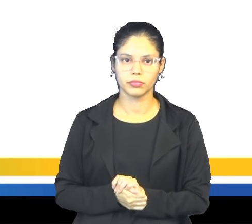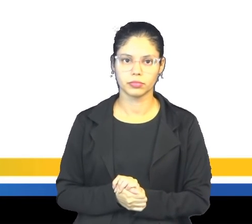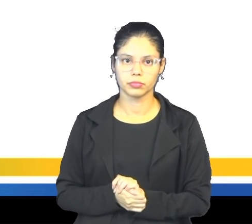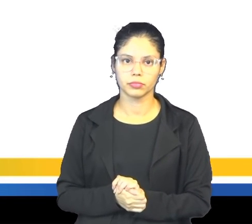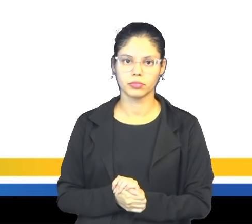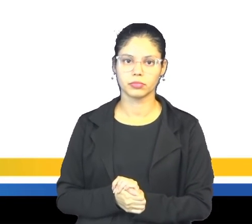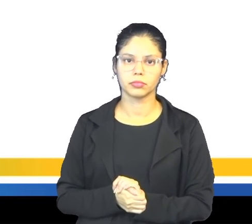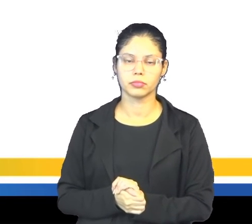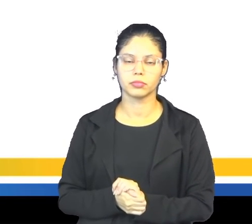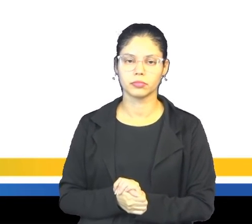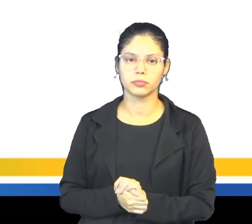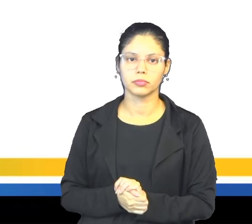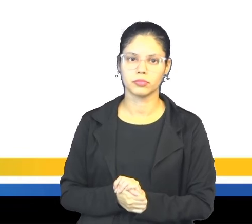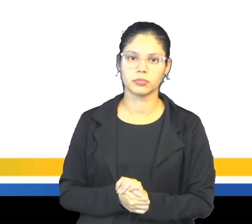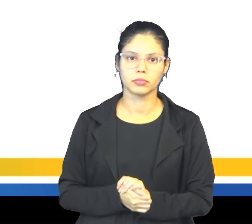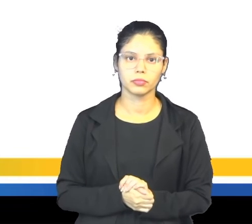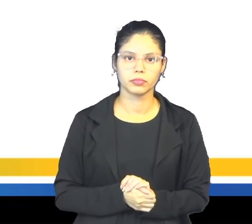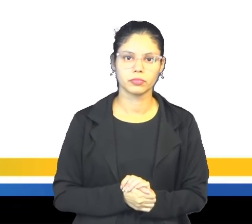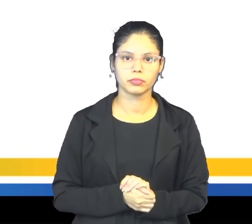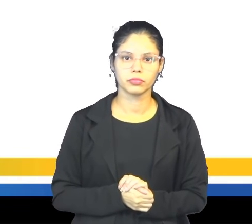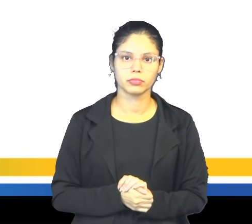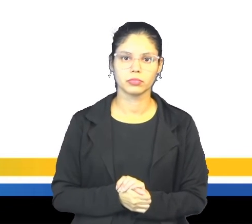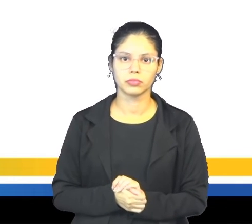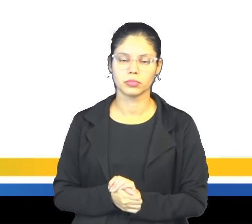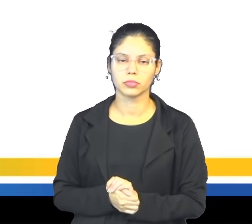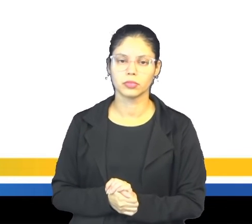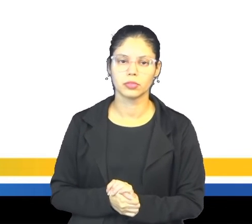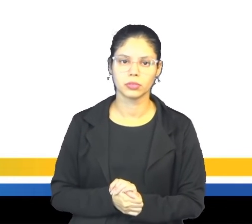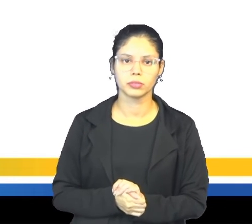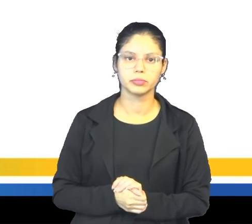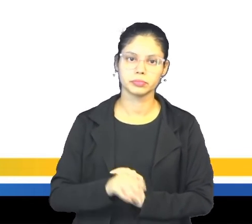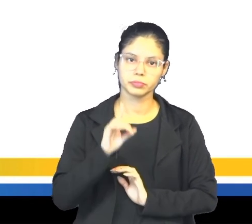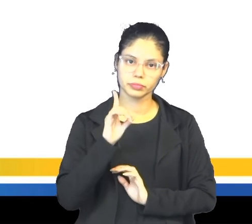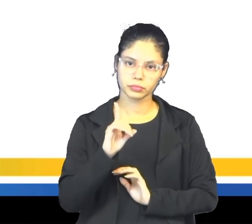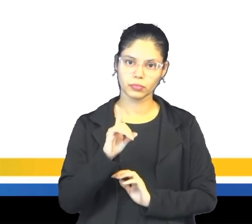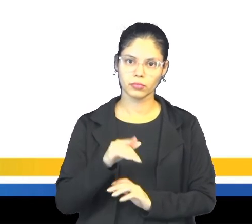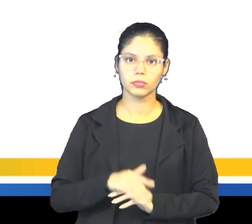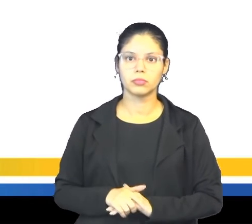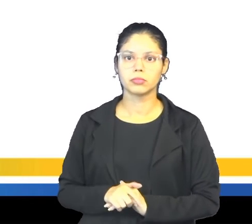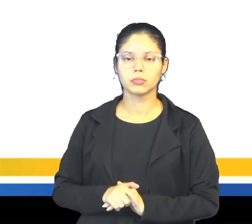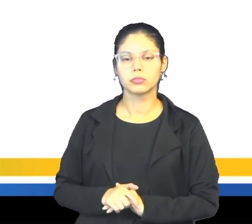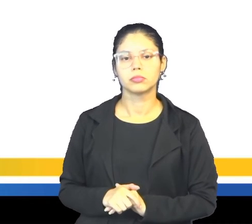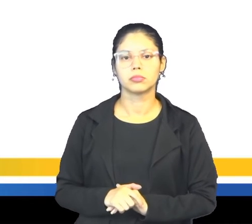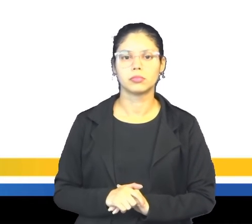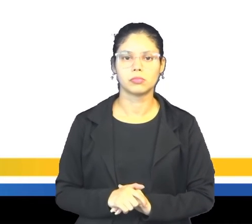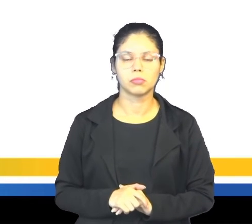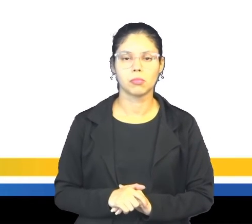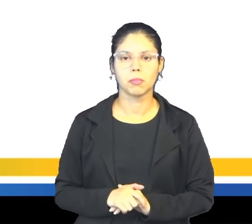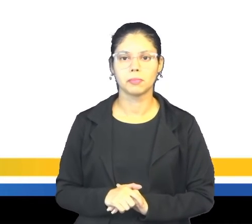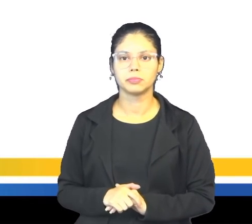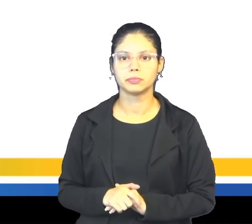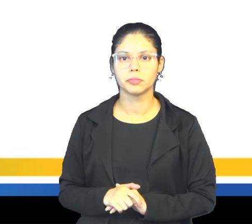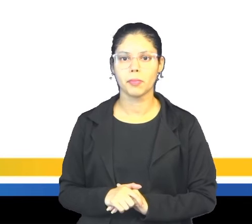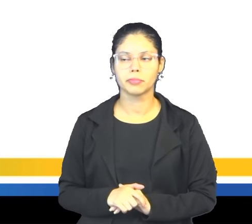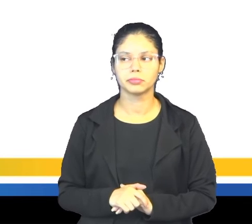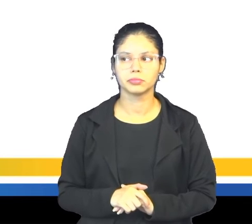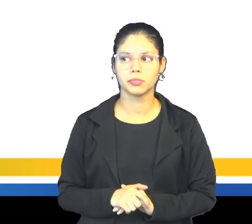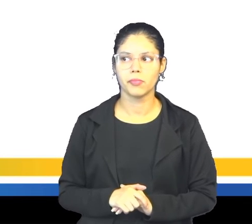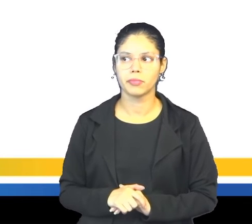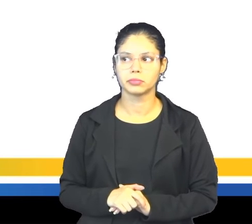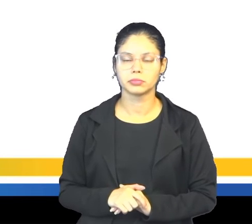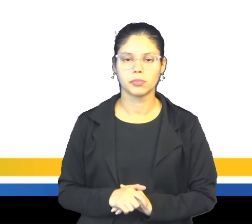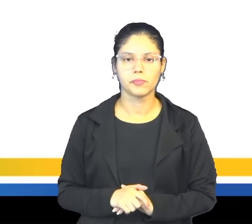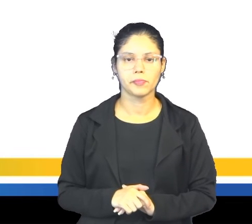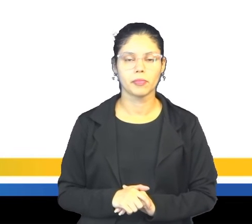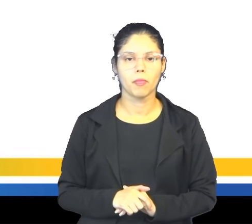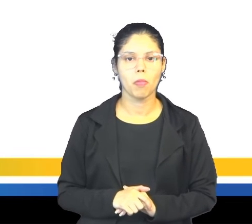positiva, e o answer quer responder. E na letra D nós temos maybe he won't stay at home at